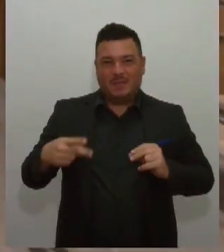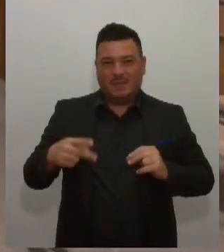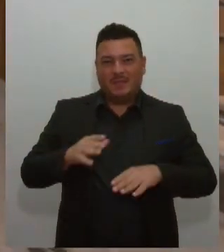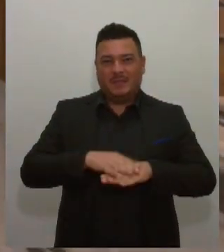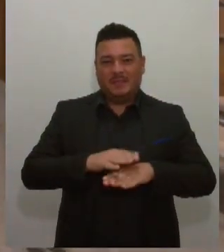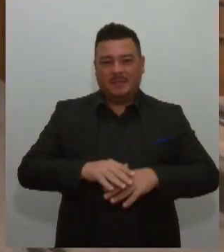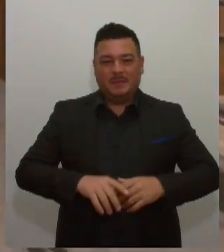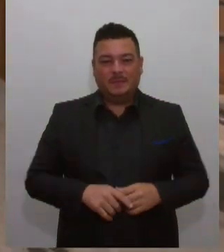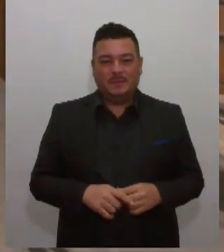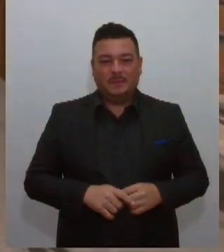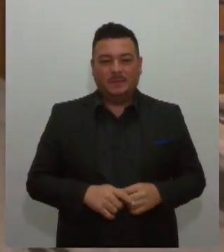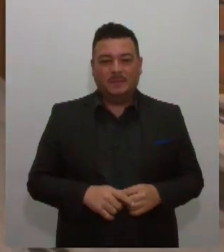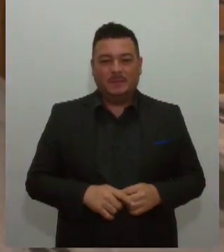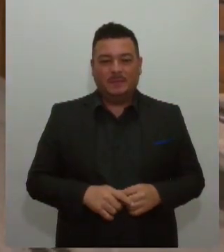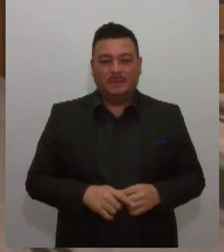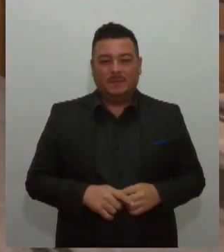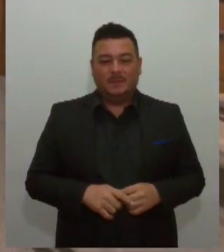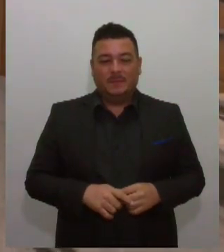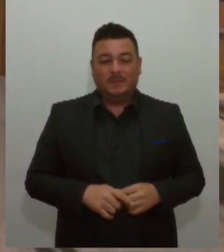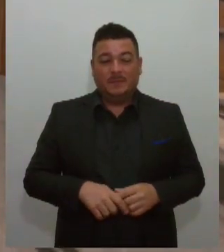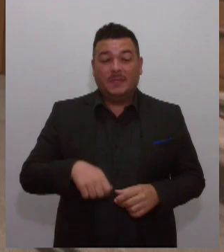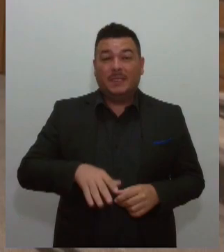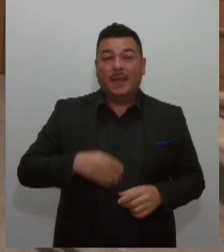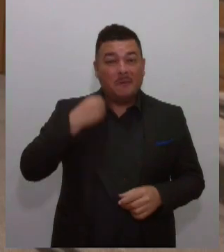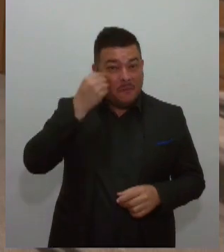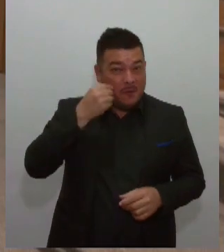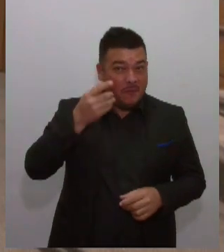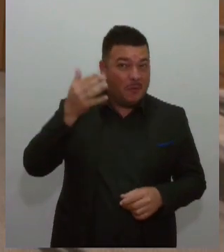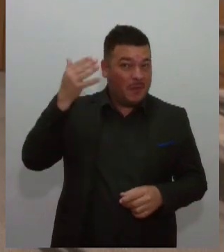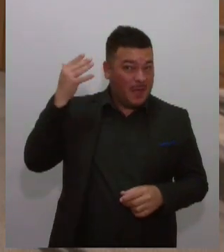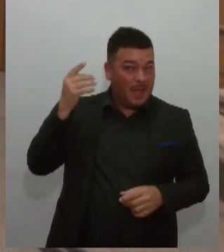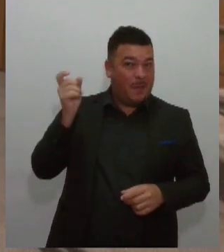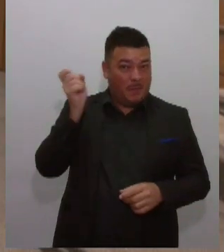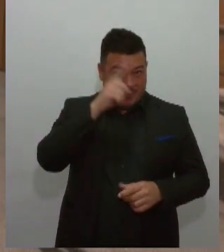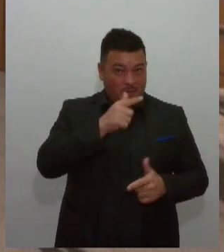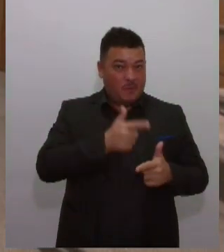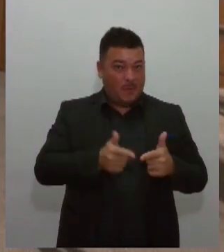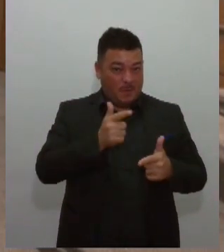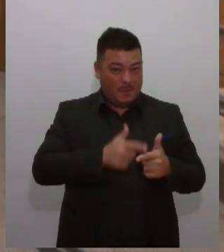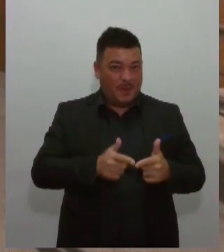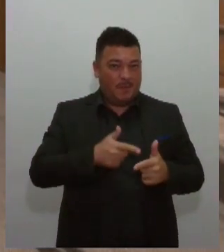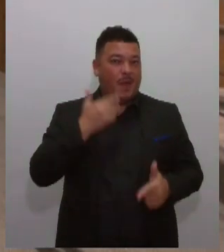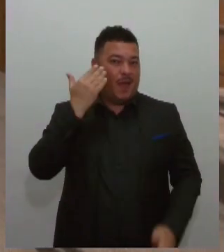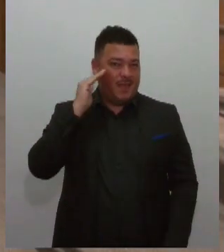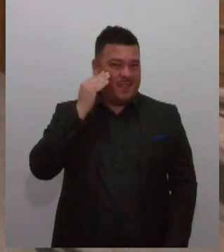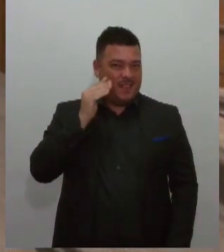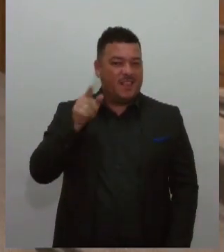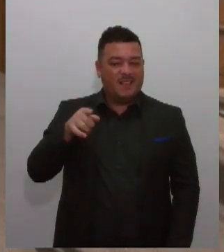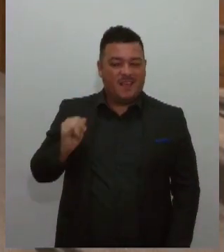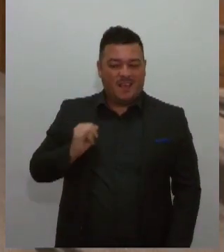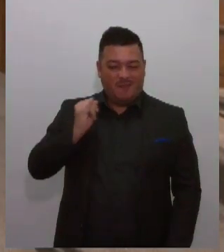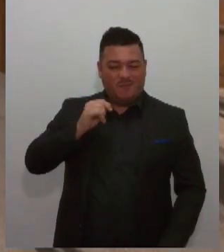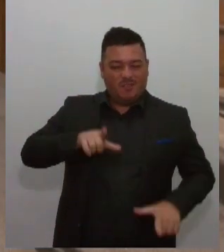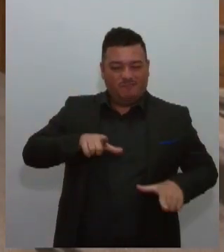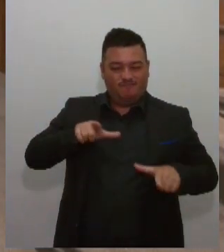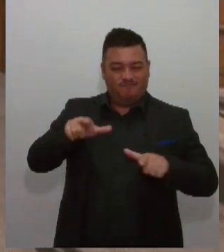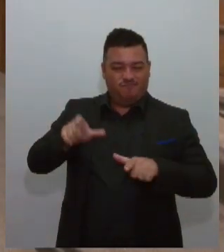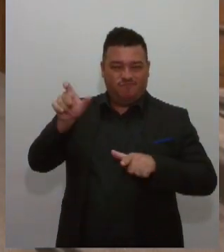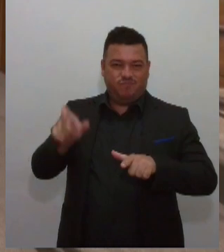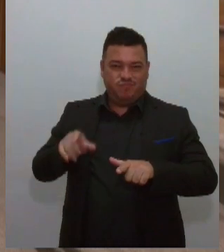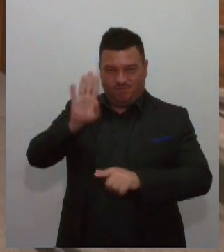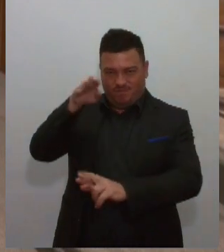quem viveu a época, a situação, é que vem entender realmente a importância desse momento,